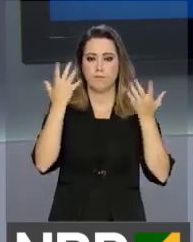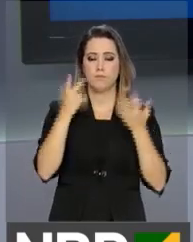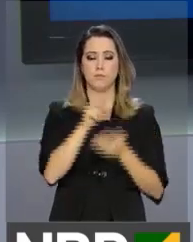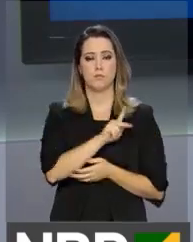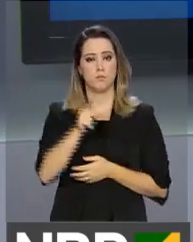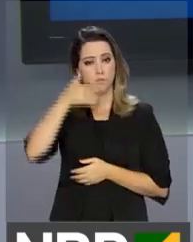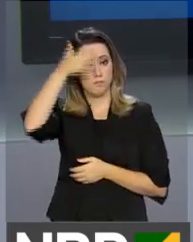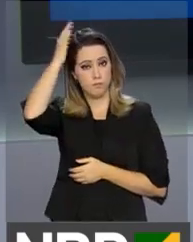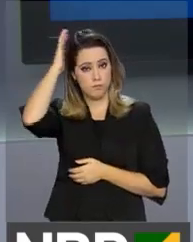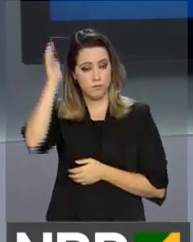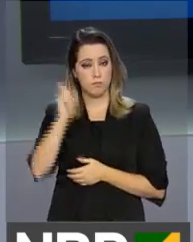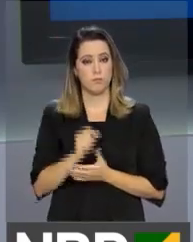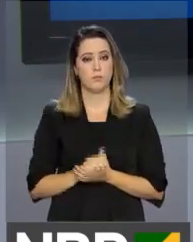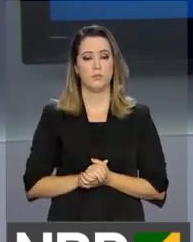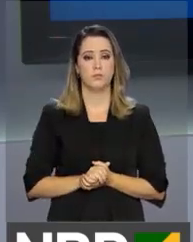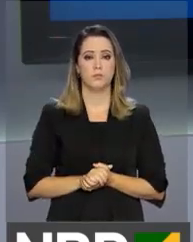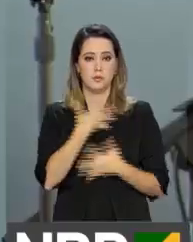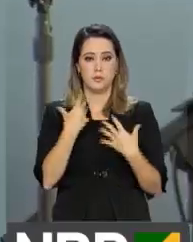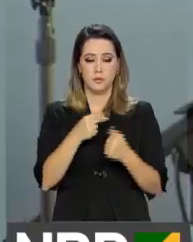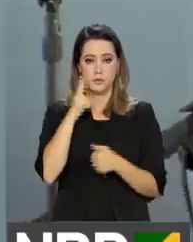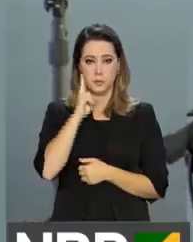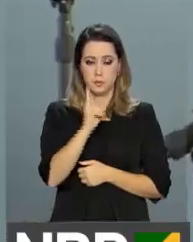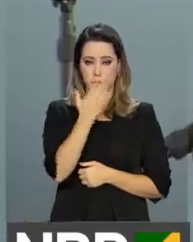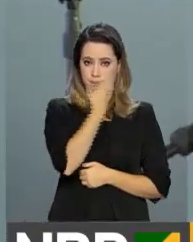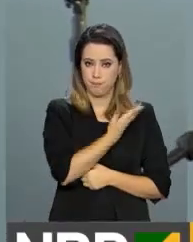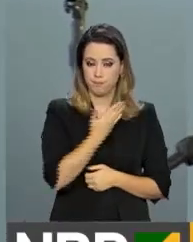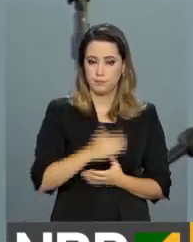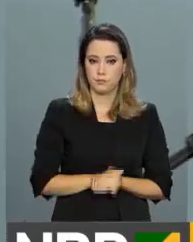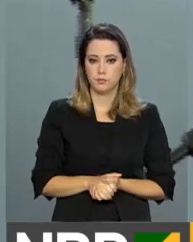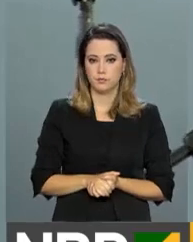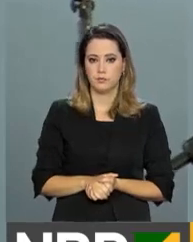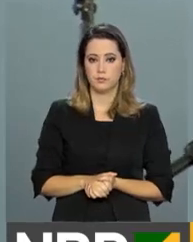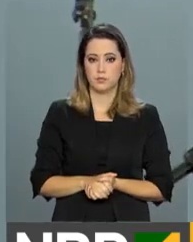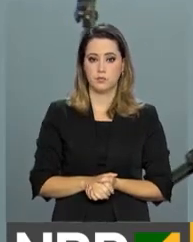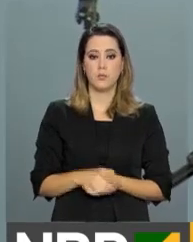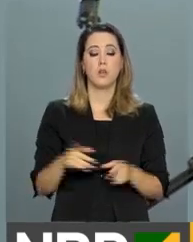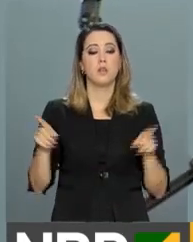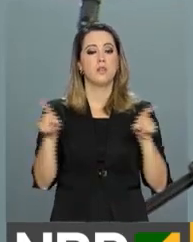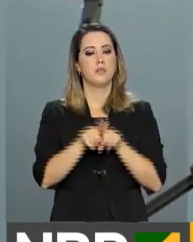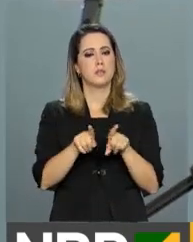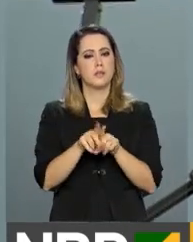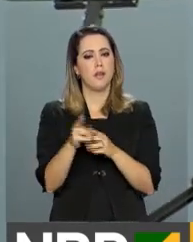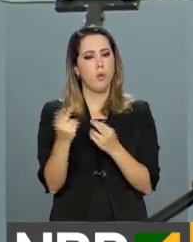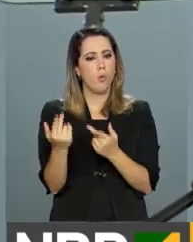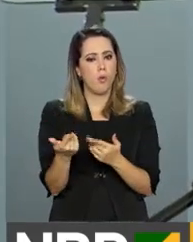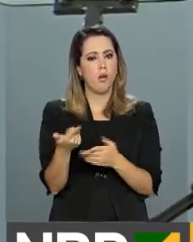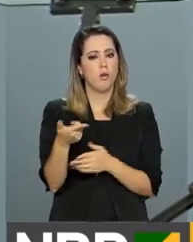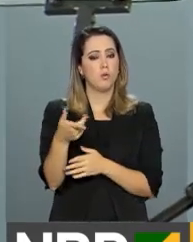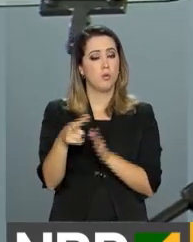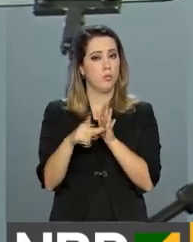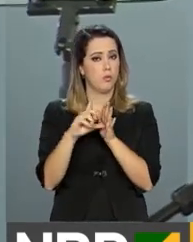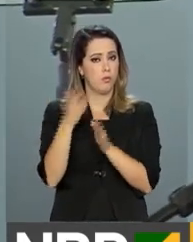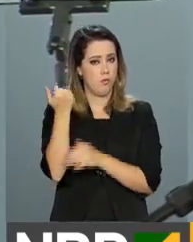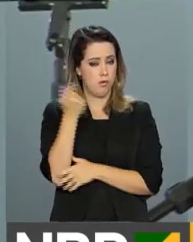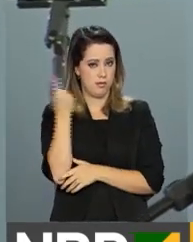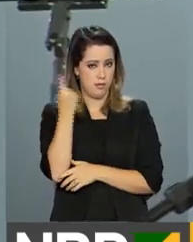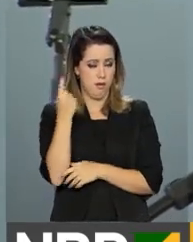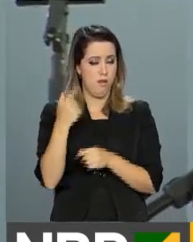presidente Michel Temer durante a solenidade. Eu quero repetir um gesto que eu pratiquei em